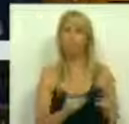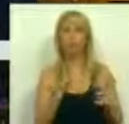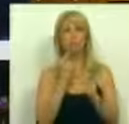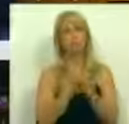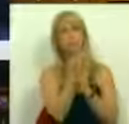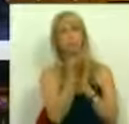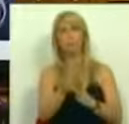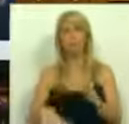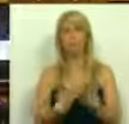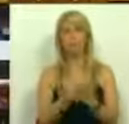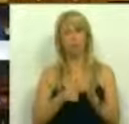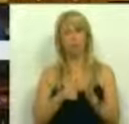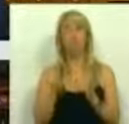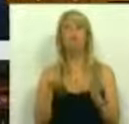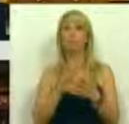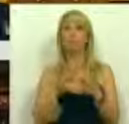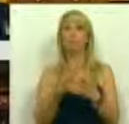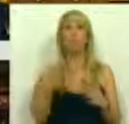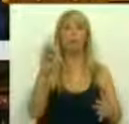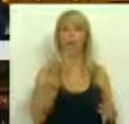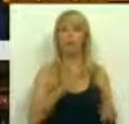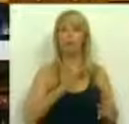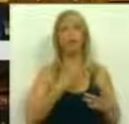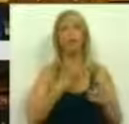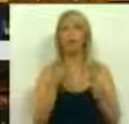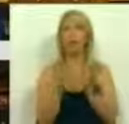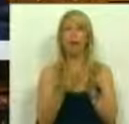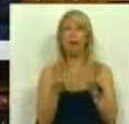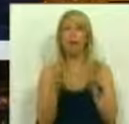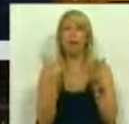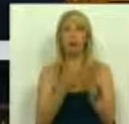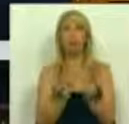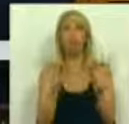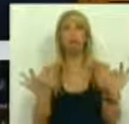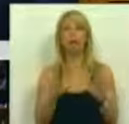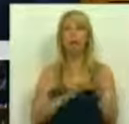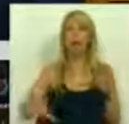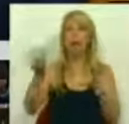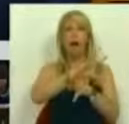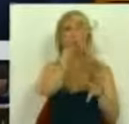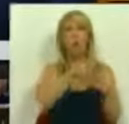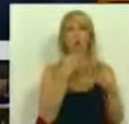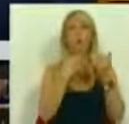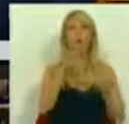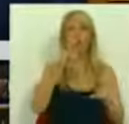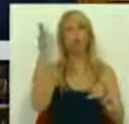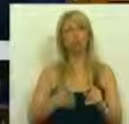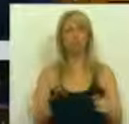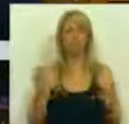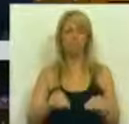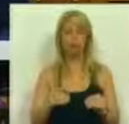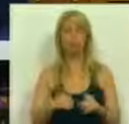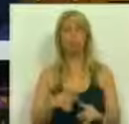que fazem desta proposta do PSD a mais abrangente, a mais eficaz e a mais justa. Senhora Presidente, senhoras e senhores